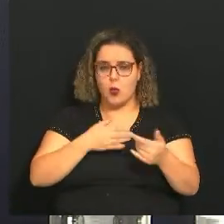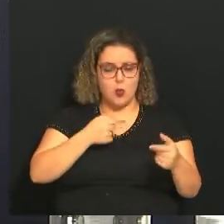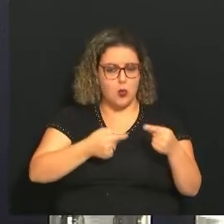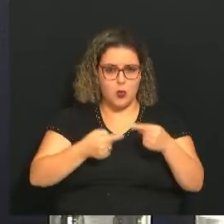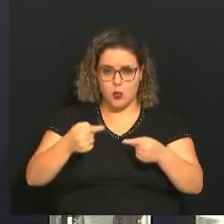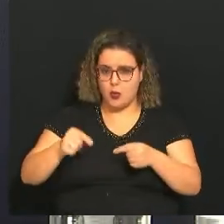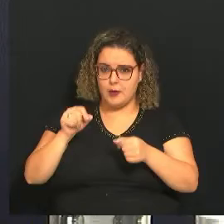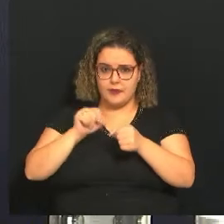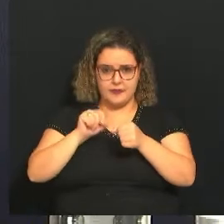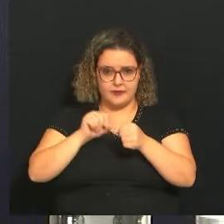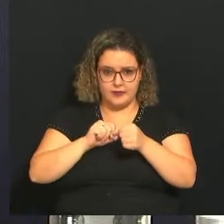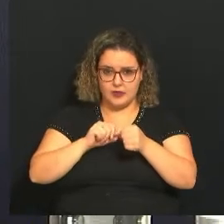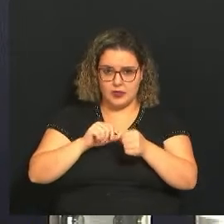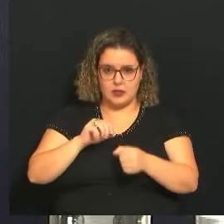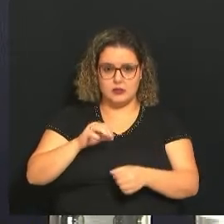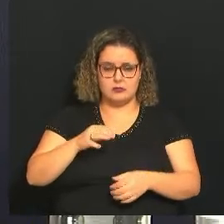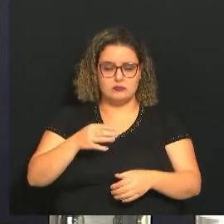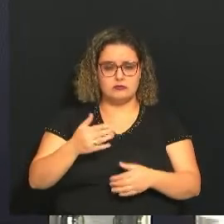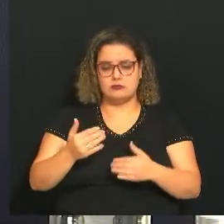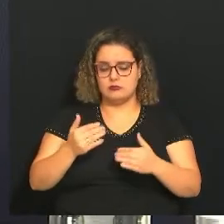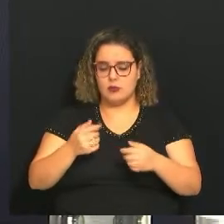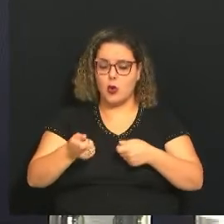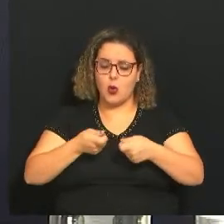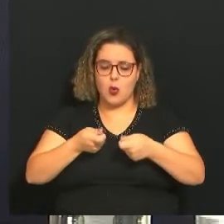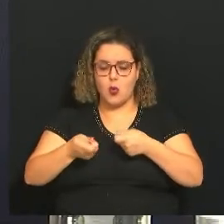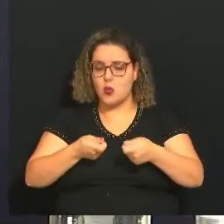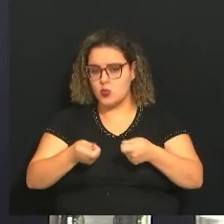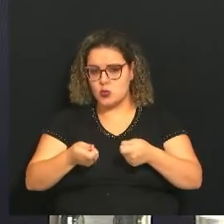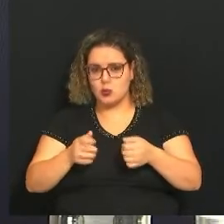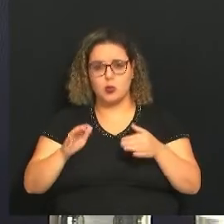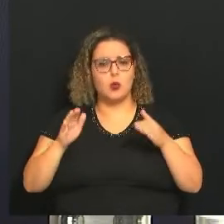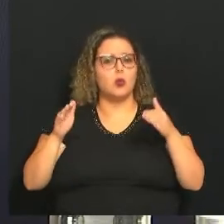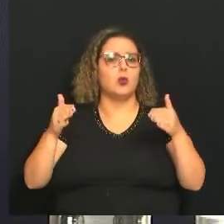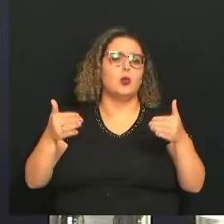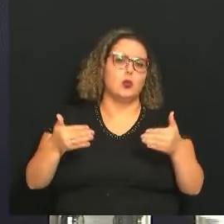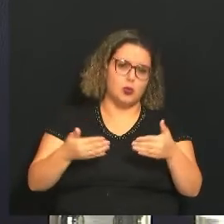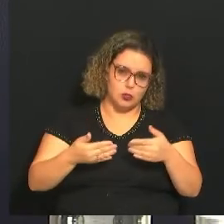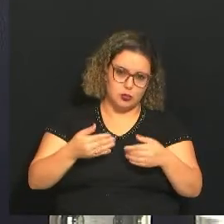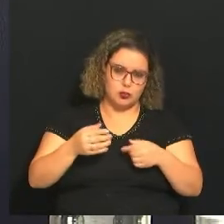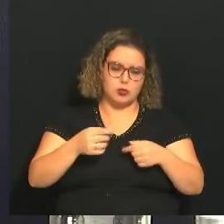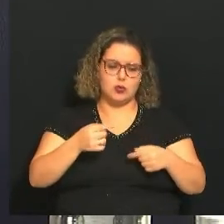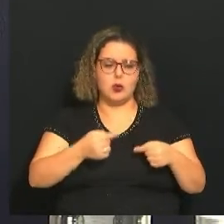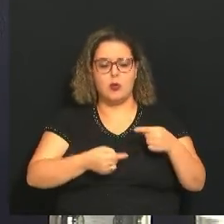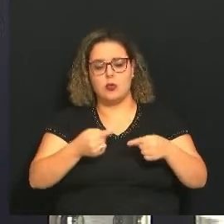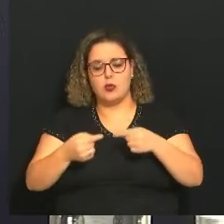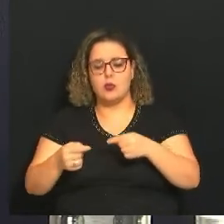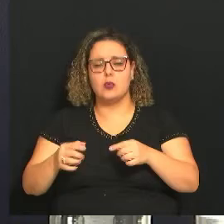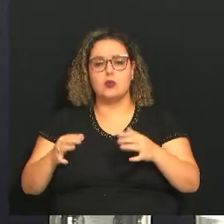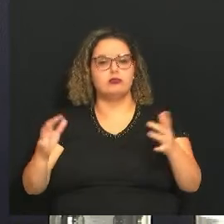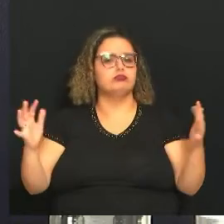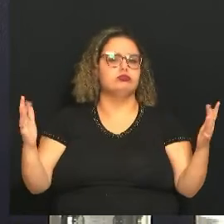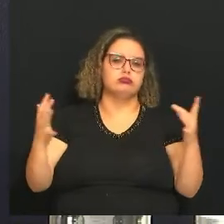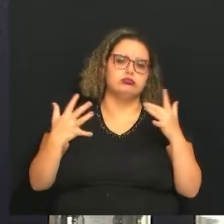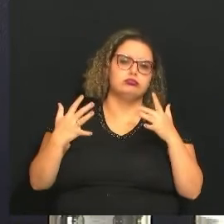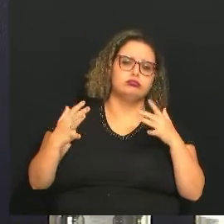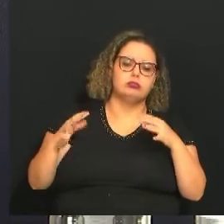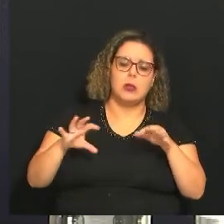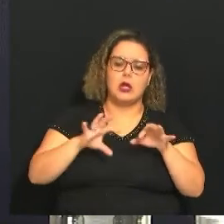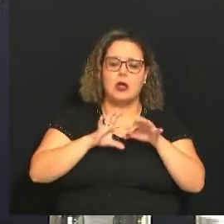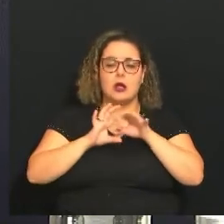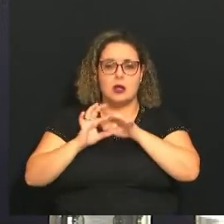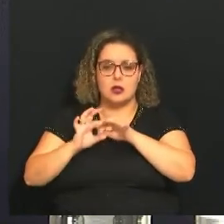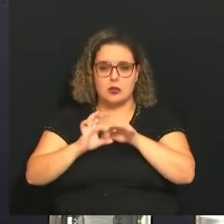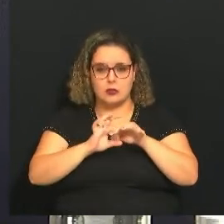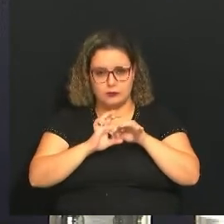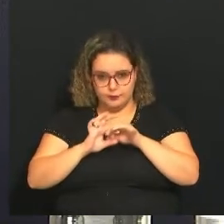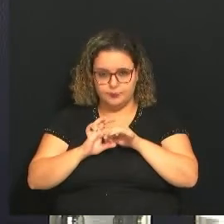feita, mediada, em virtude, fruto de negociação coletiva, fruto de, enfim,